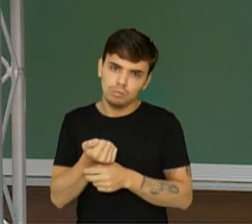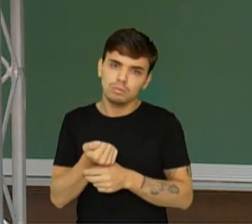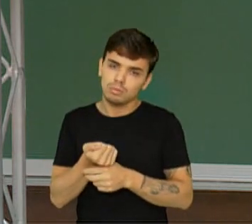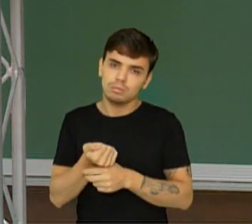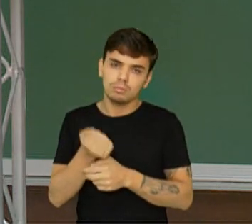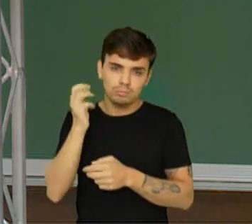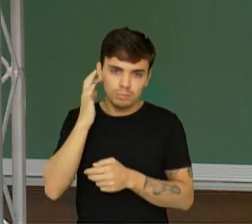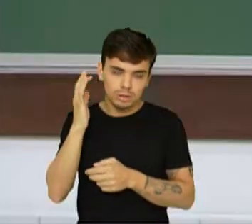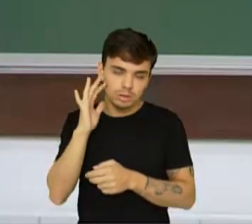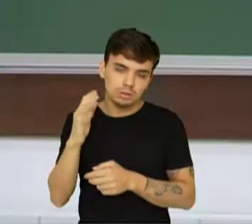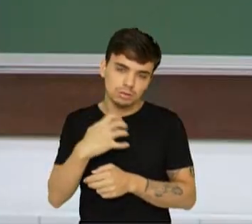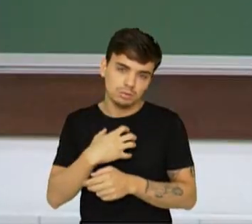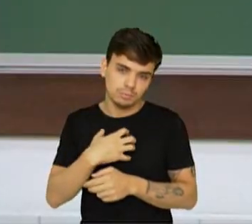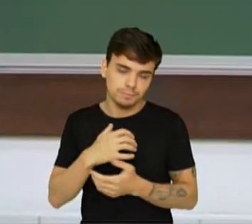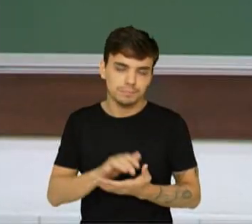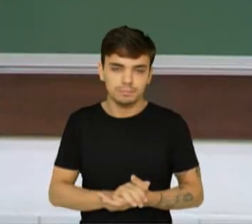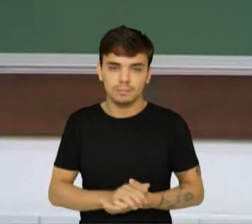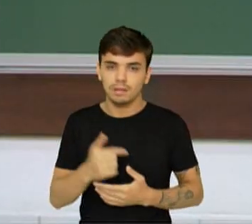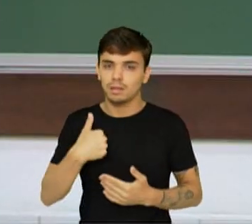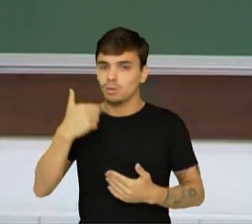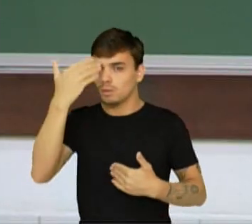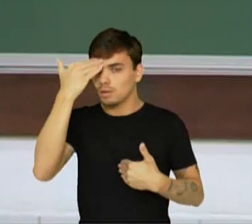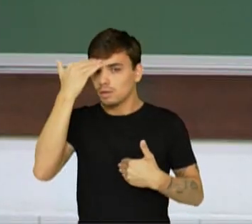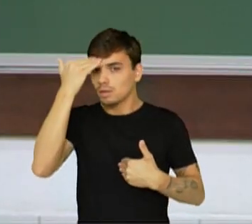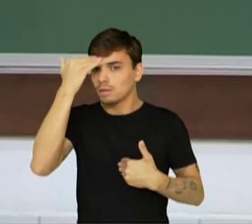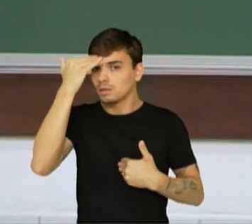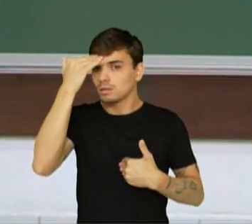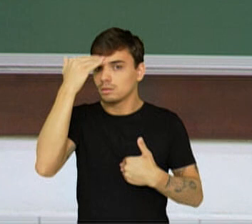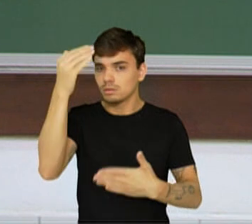de alimentação. Eu agradeço